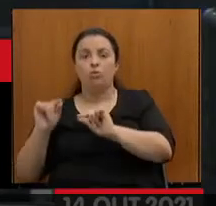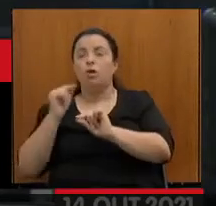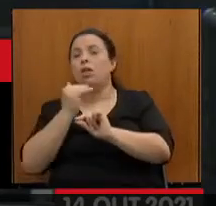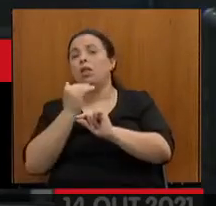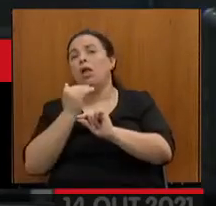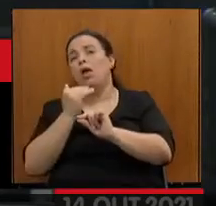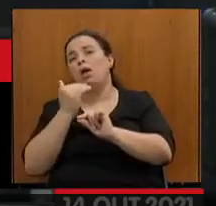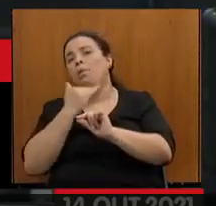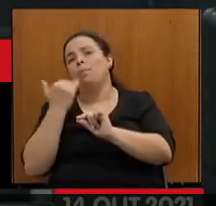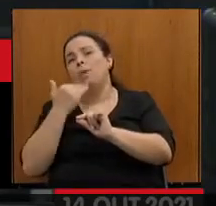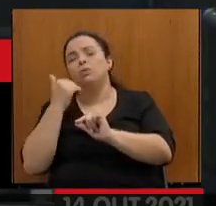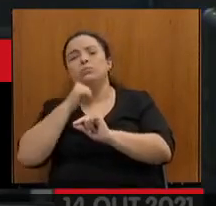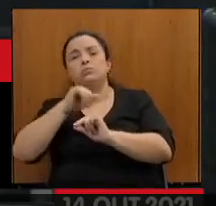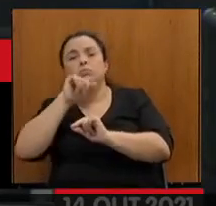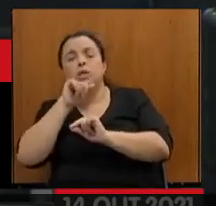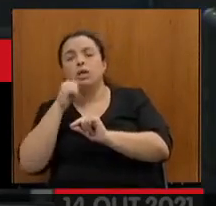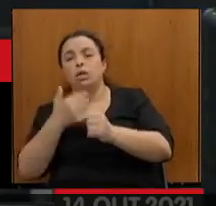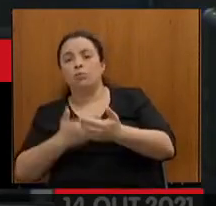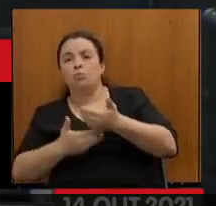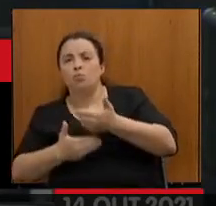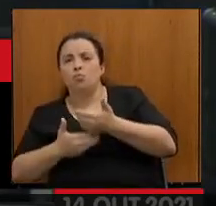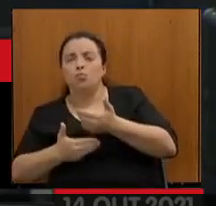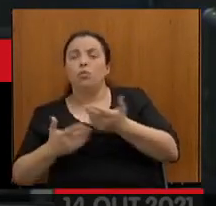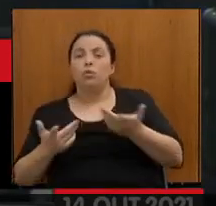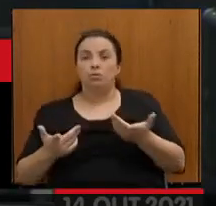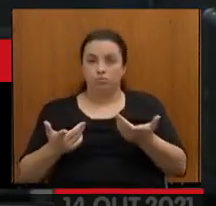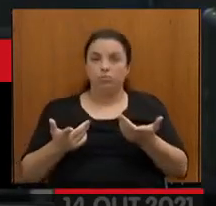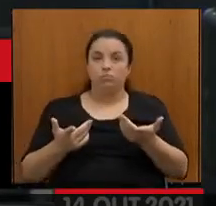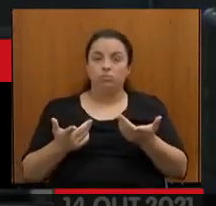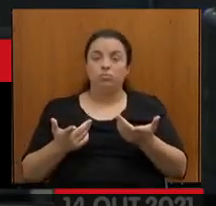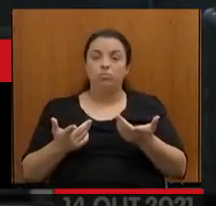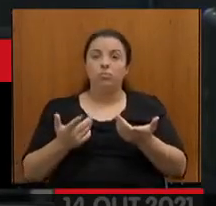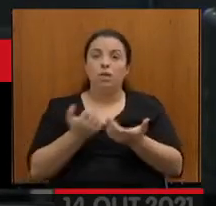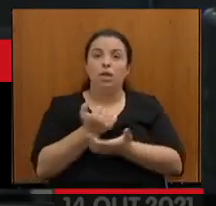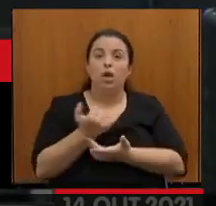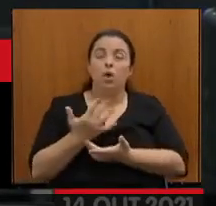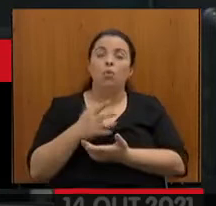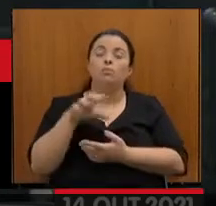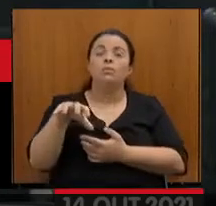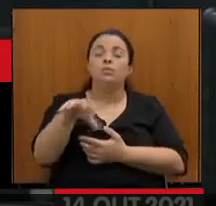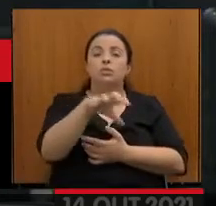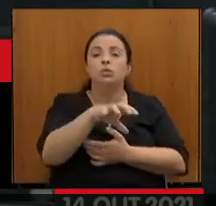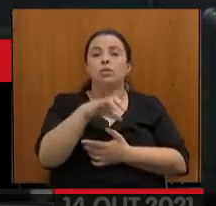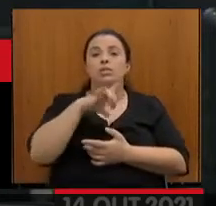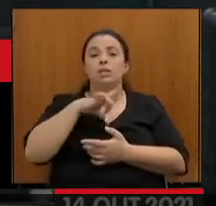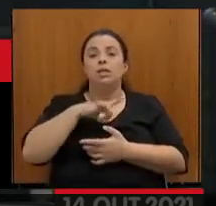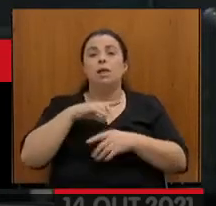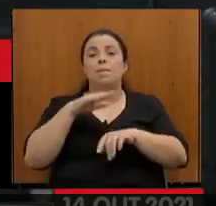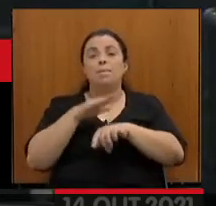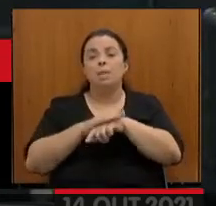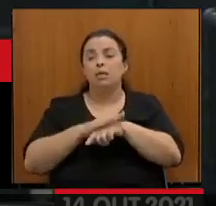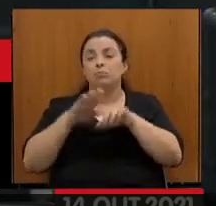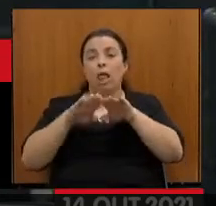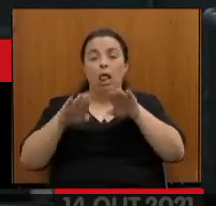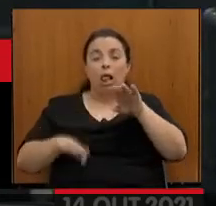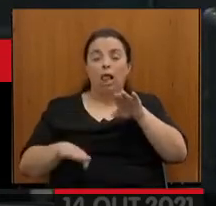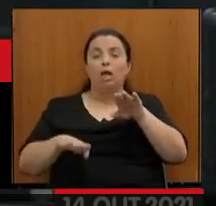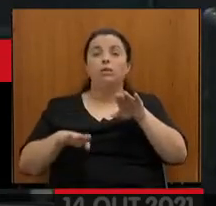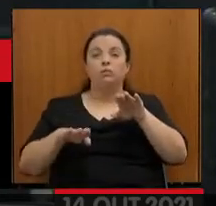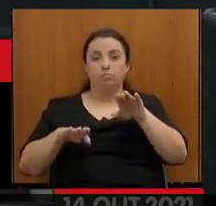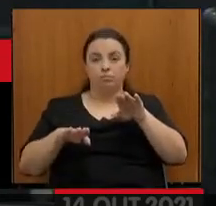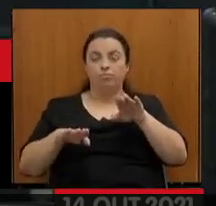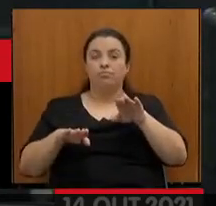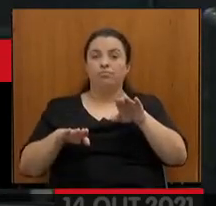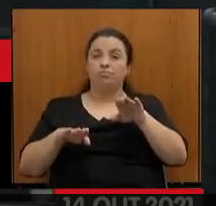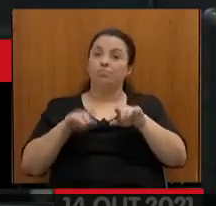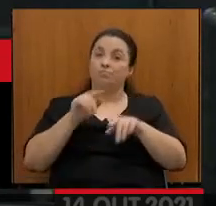especialmente por hora em algumas regiões que encontramos desigualdades mais profundas, começando por